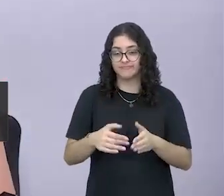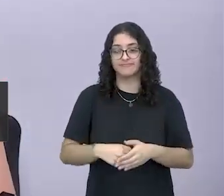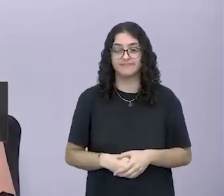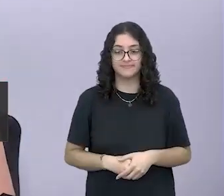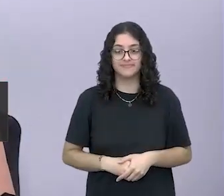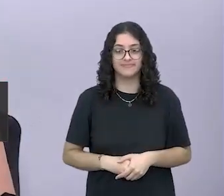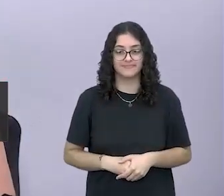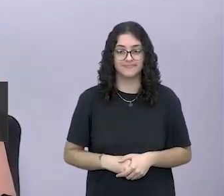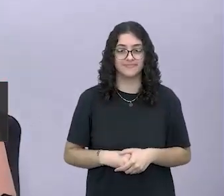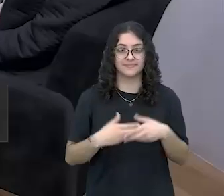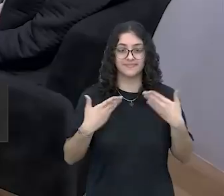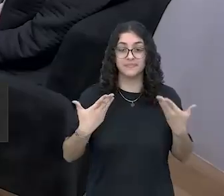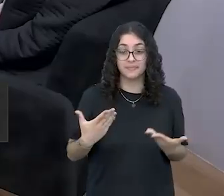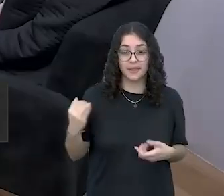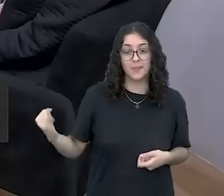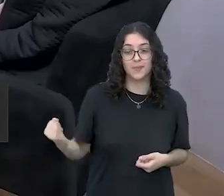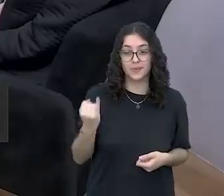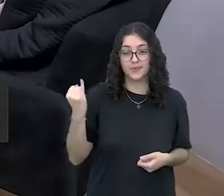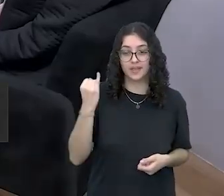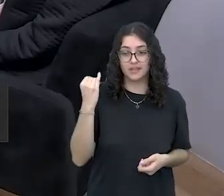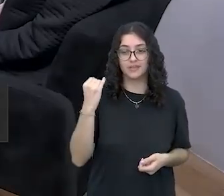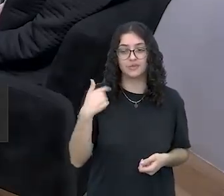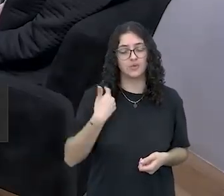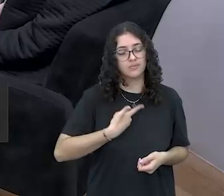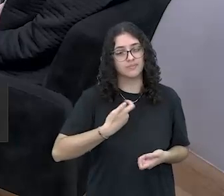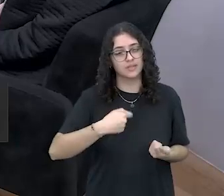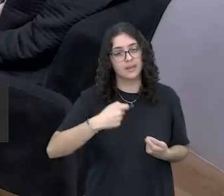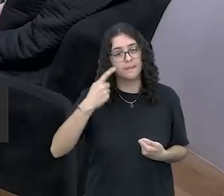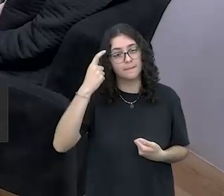pouquinho? É importante isso, né? De a gente pensar